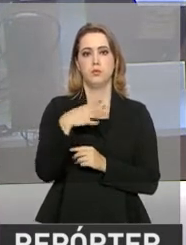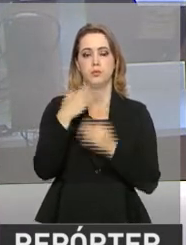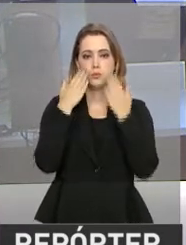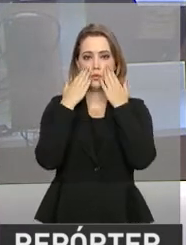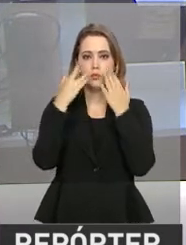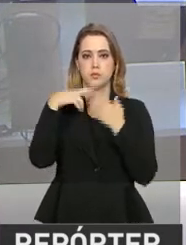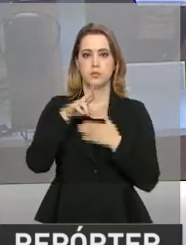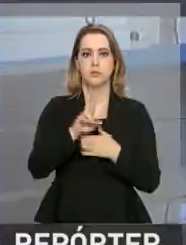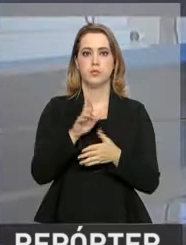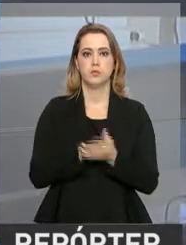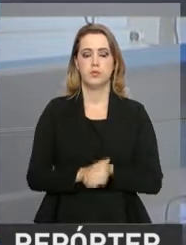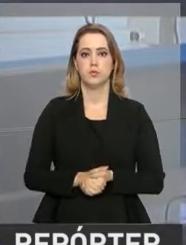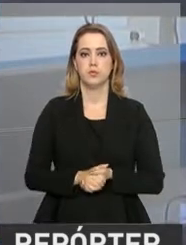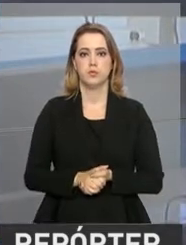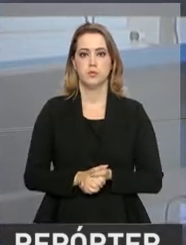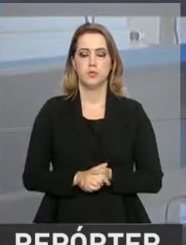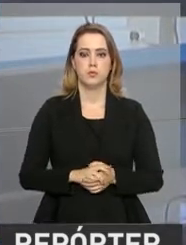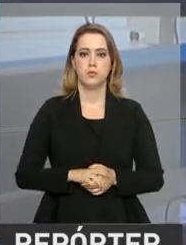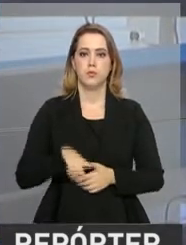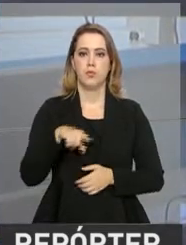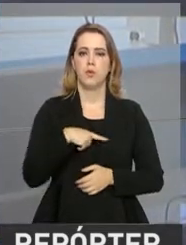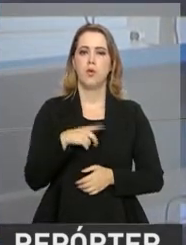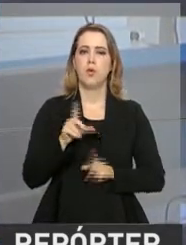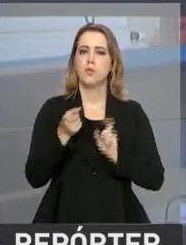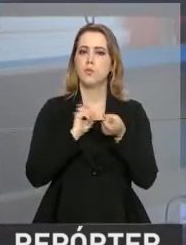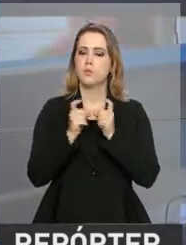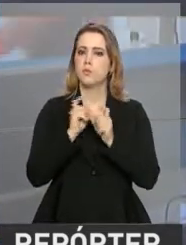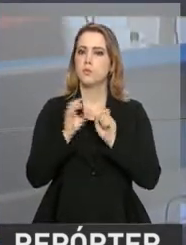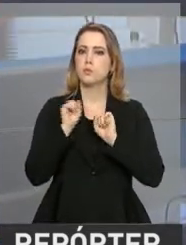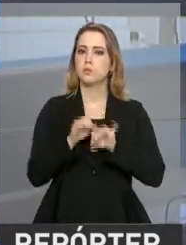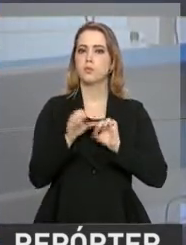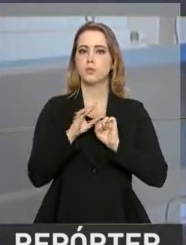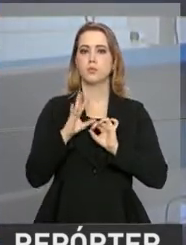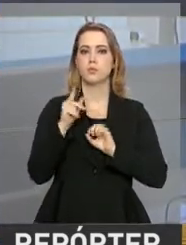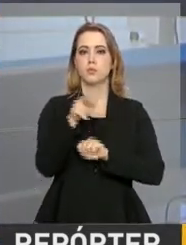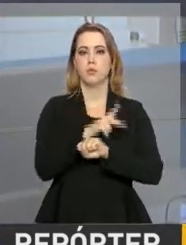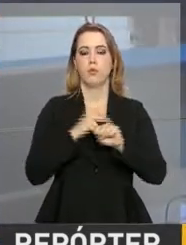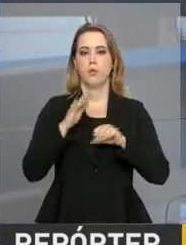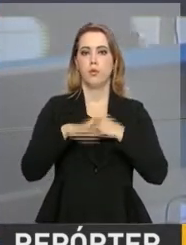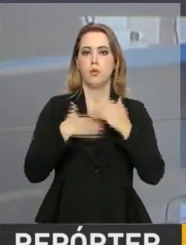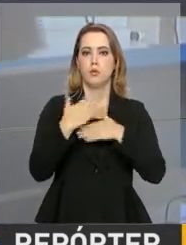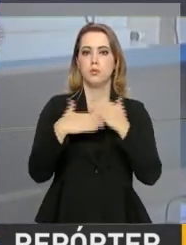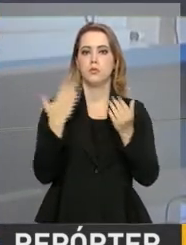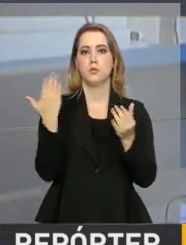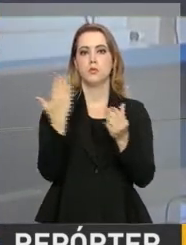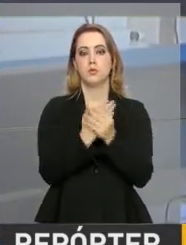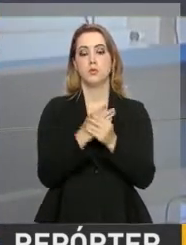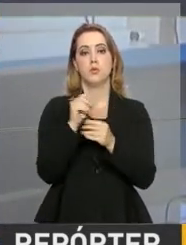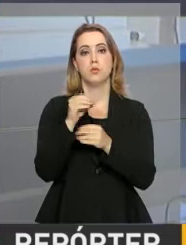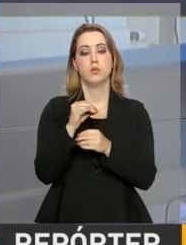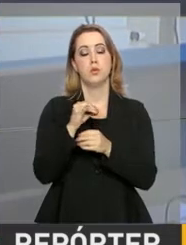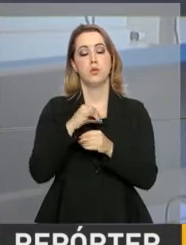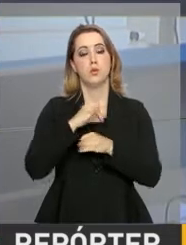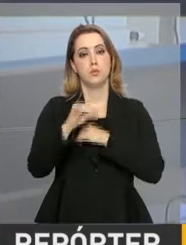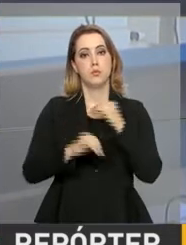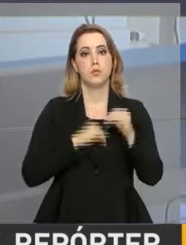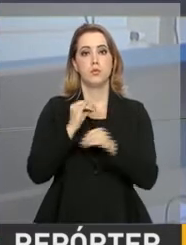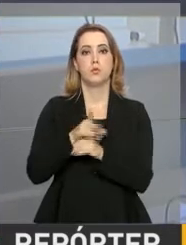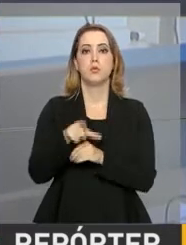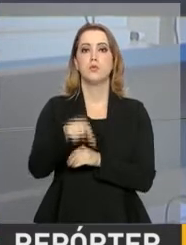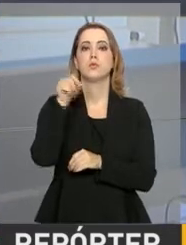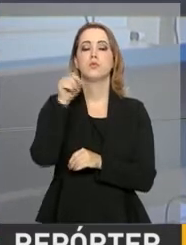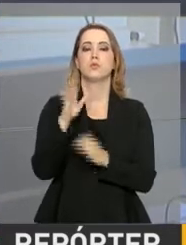tv nbr gestores educacionais de todo o país vão iniciar um processo online de indicação das escolas que participaram